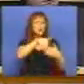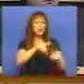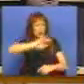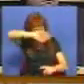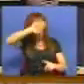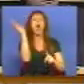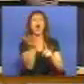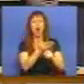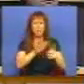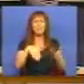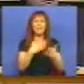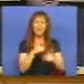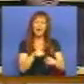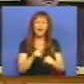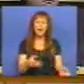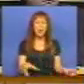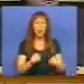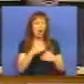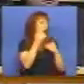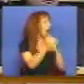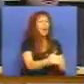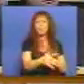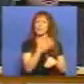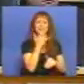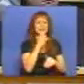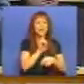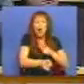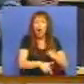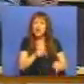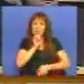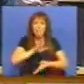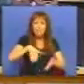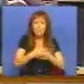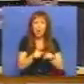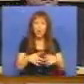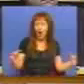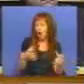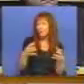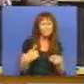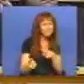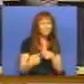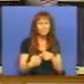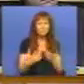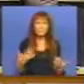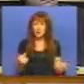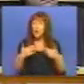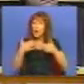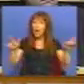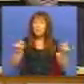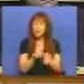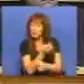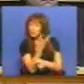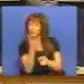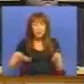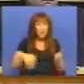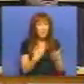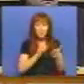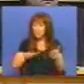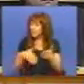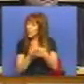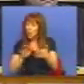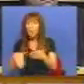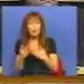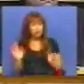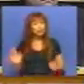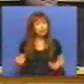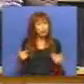sancionatória para uma não delimitação rigorosa daquilo que possa ser conflito de interesses. Estamos abertos a um conjunto dessas propostas, temos-las